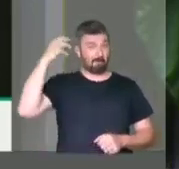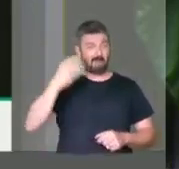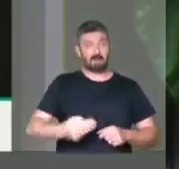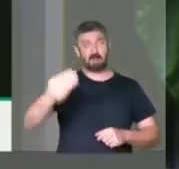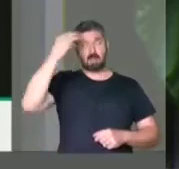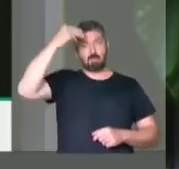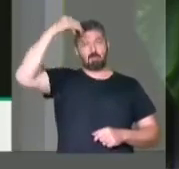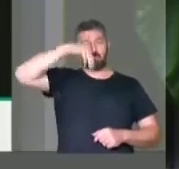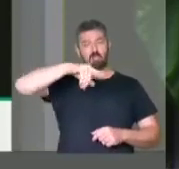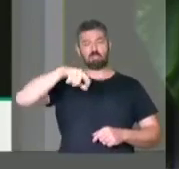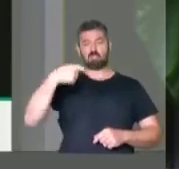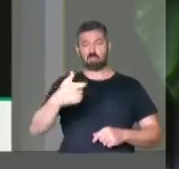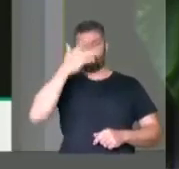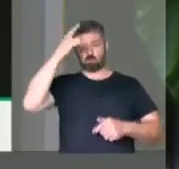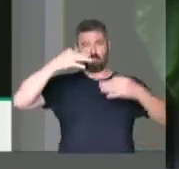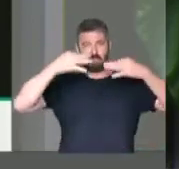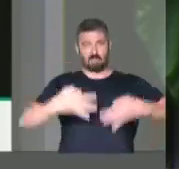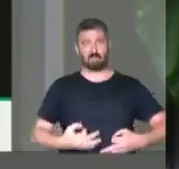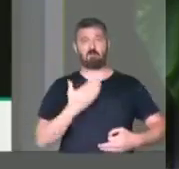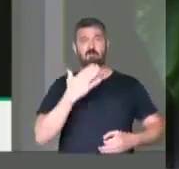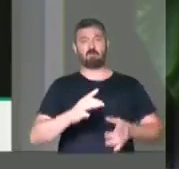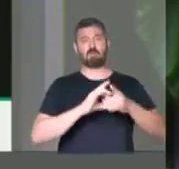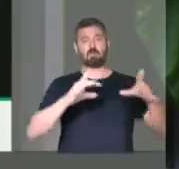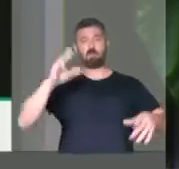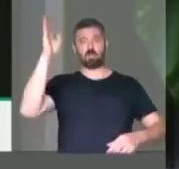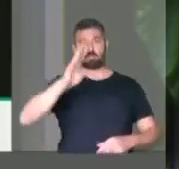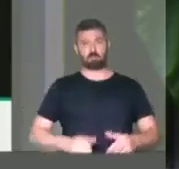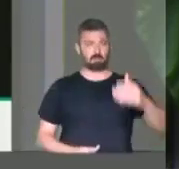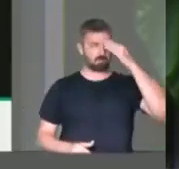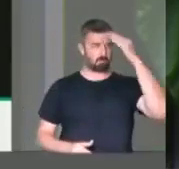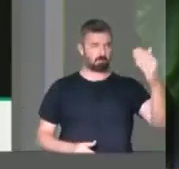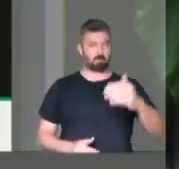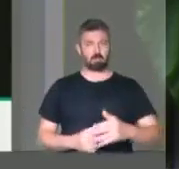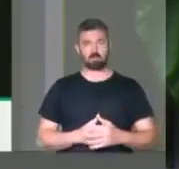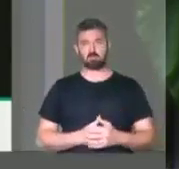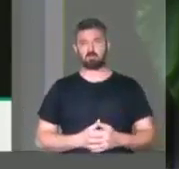na memória de quem tem decência e quem vive pela democracia desse país. Obrigado, deputados e deputadas.